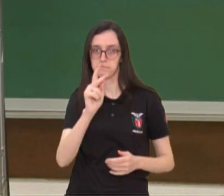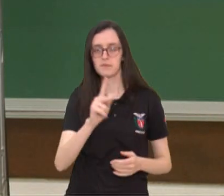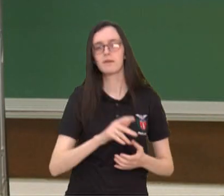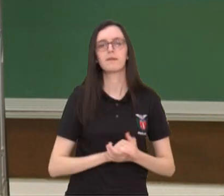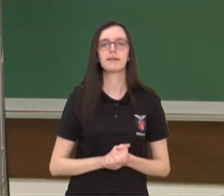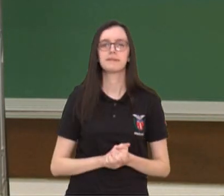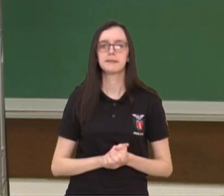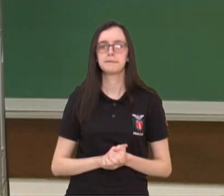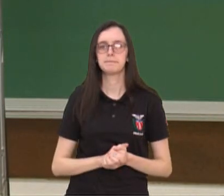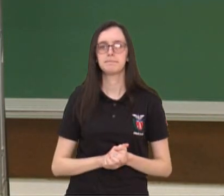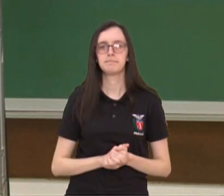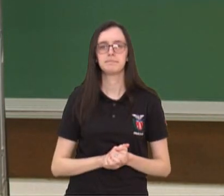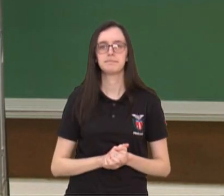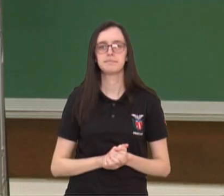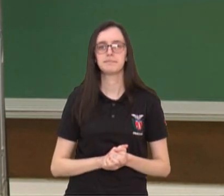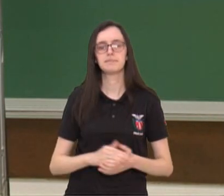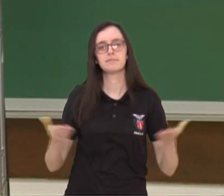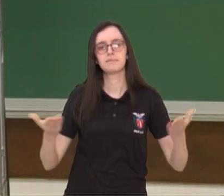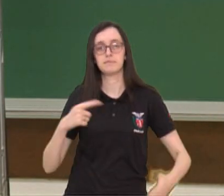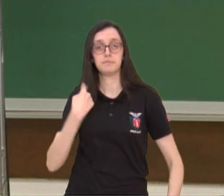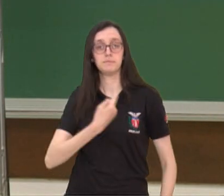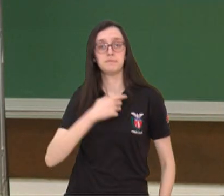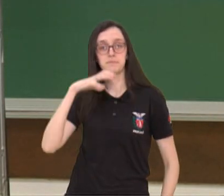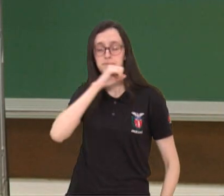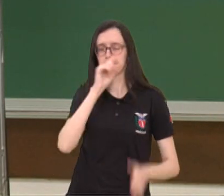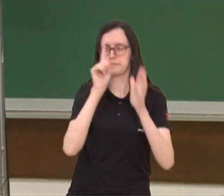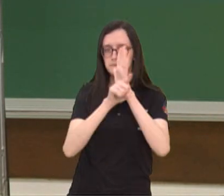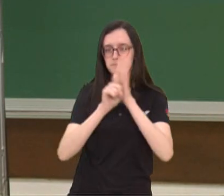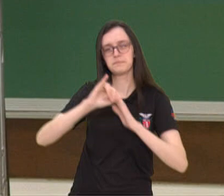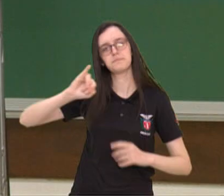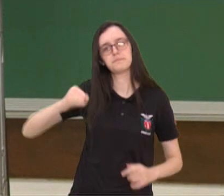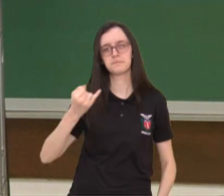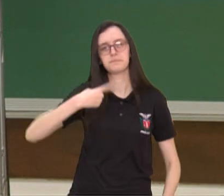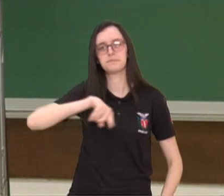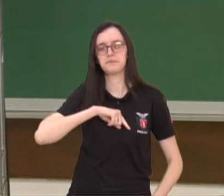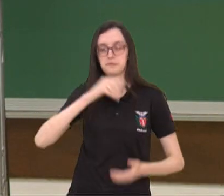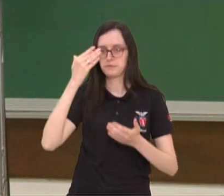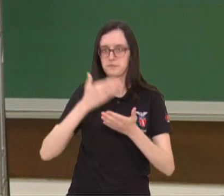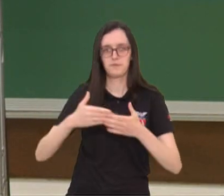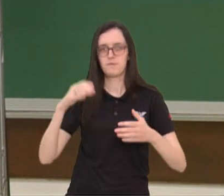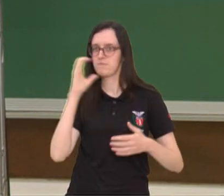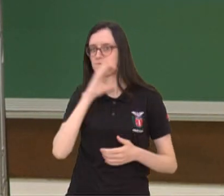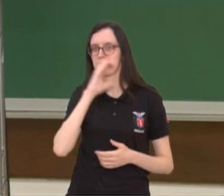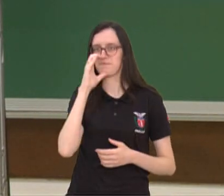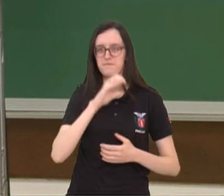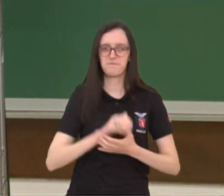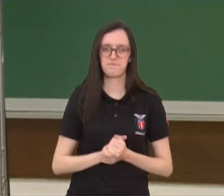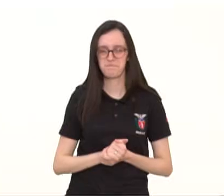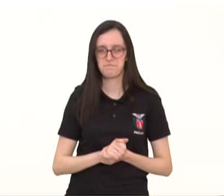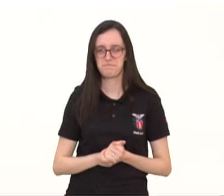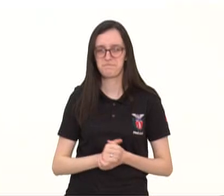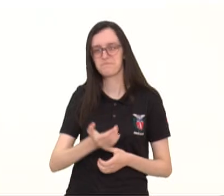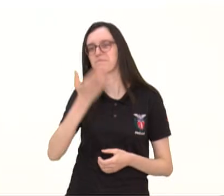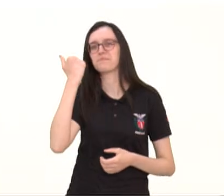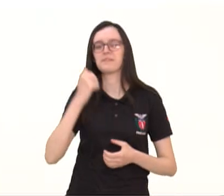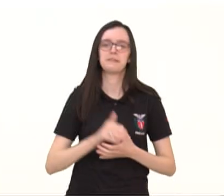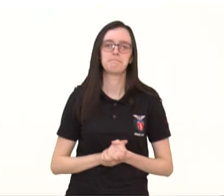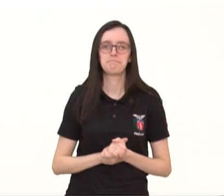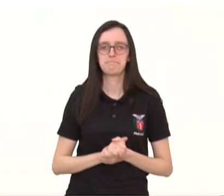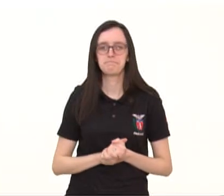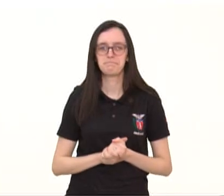Ok? Vamos já a um quiz? Vamos lá? Para nós aquecermos as turbinas, vamos a um quiz? Vamos lá?